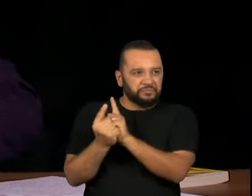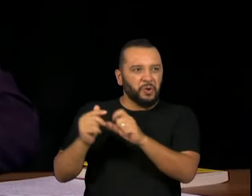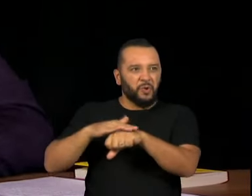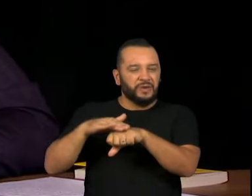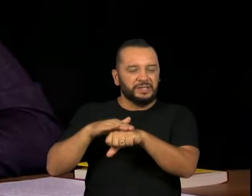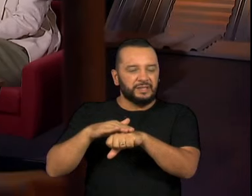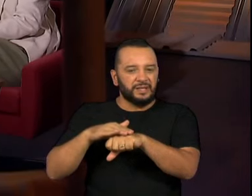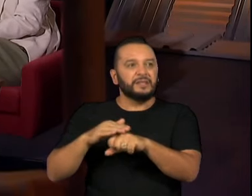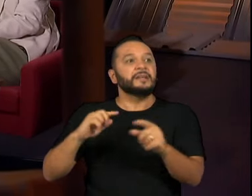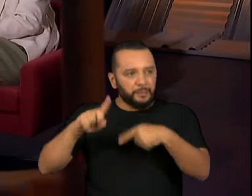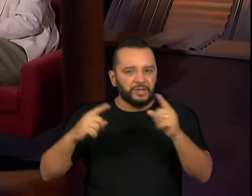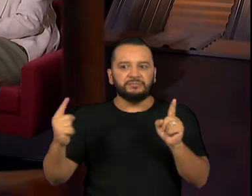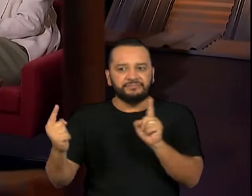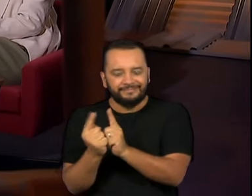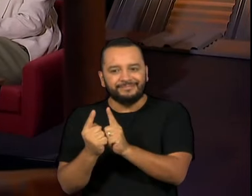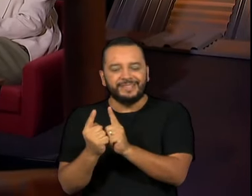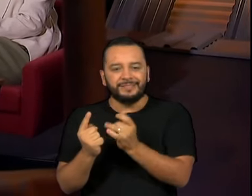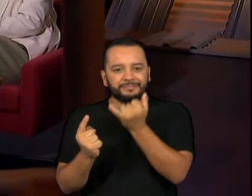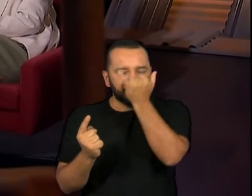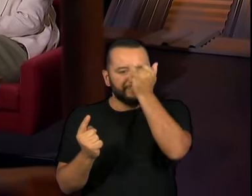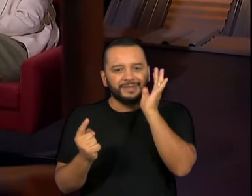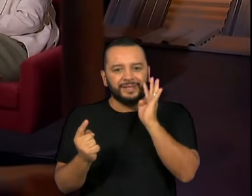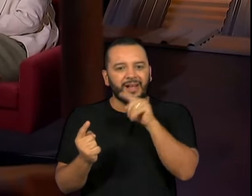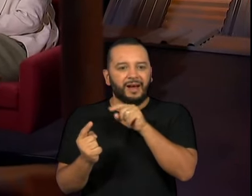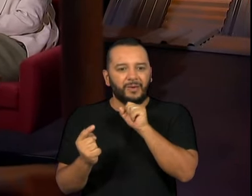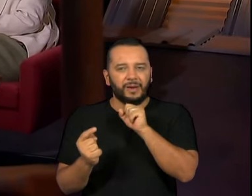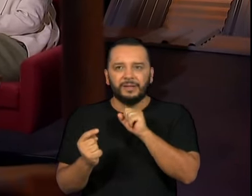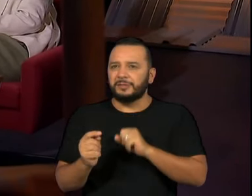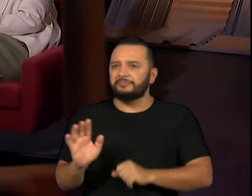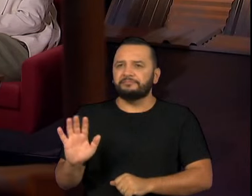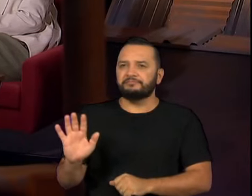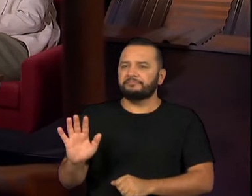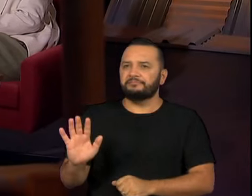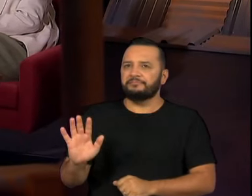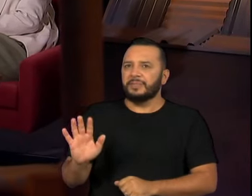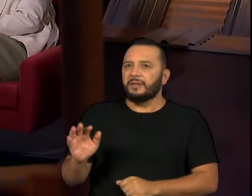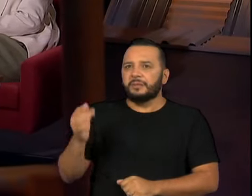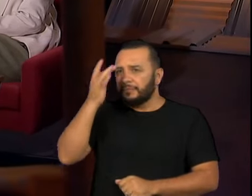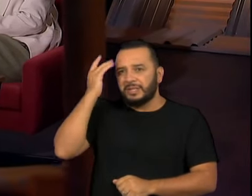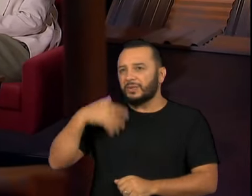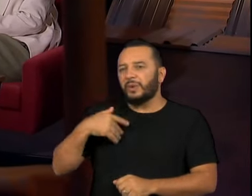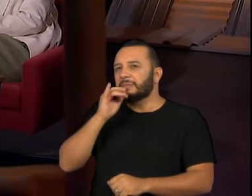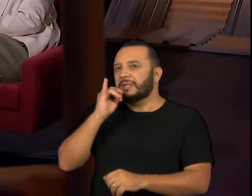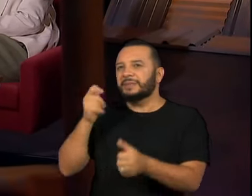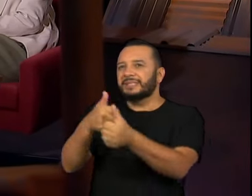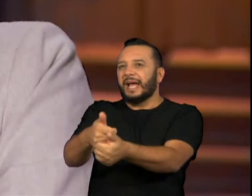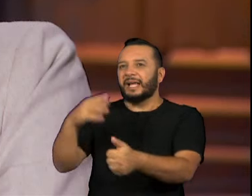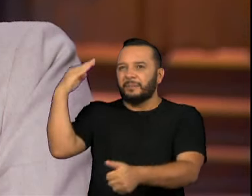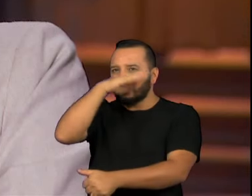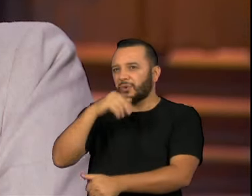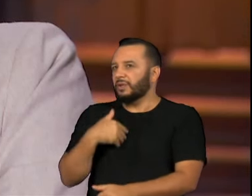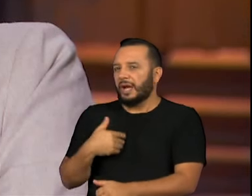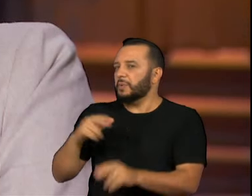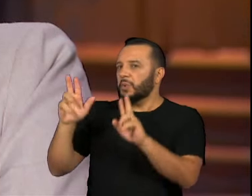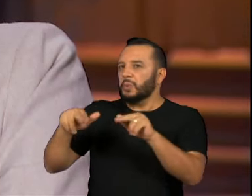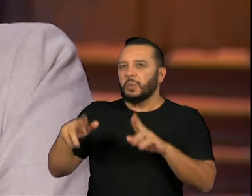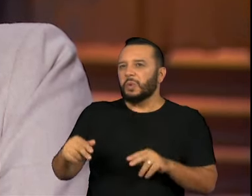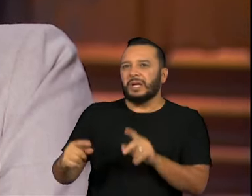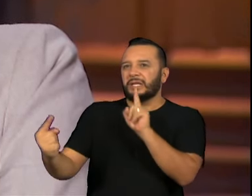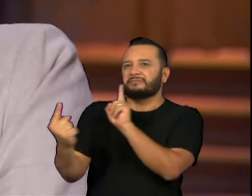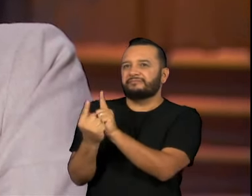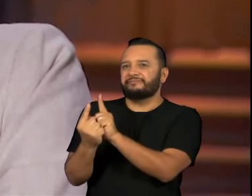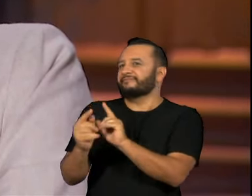você estava enganada não acho que não eu não sentaria com a gente bolsonaro lista isso jamais na minha vida porque